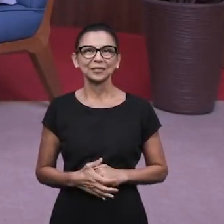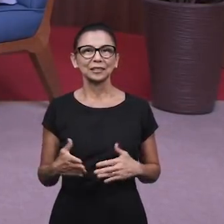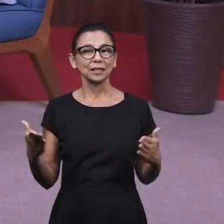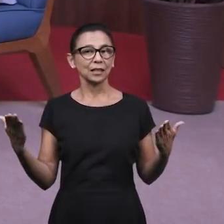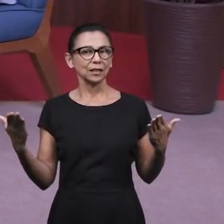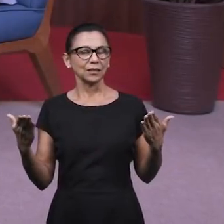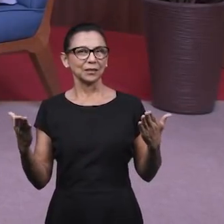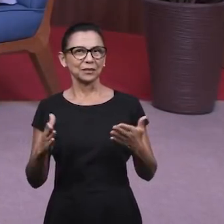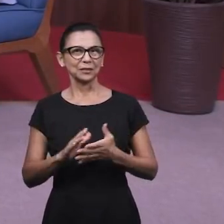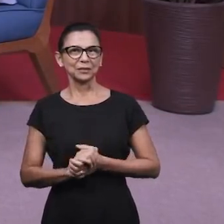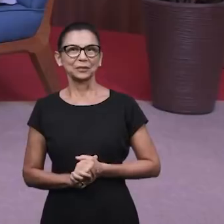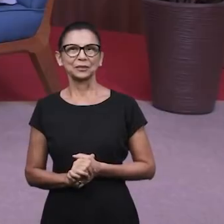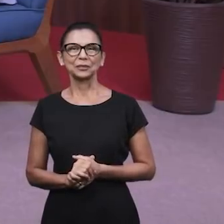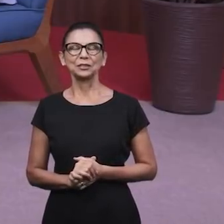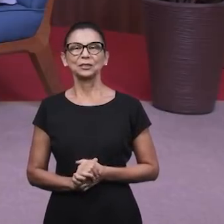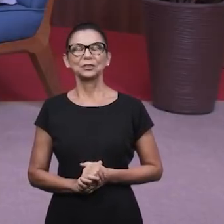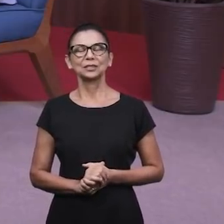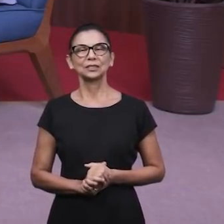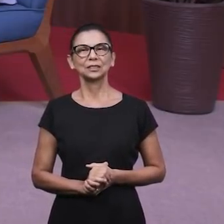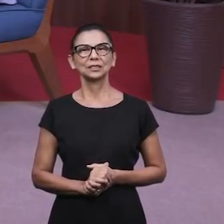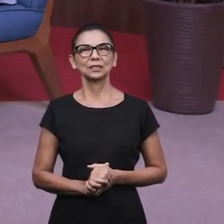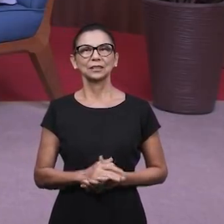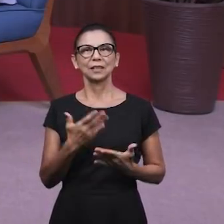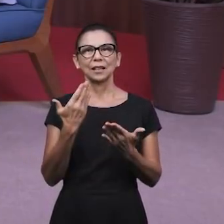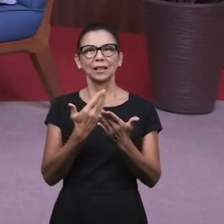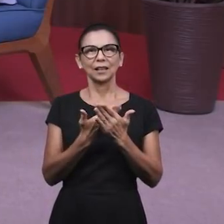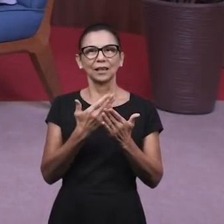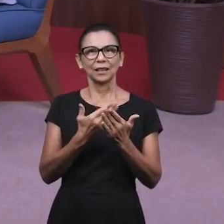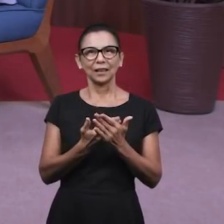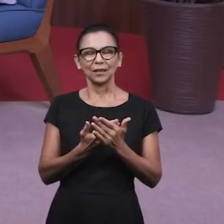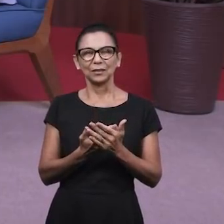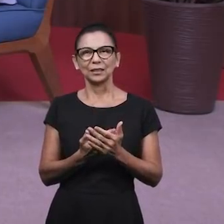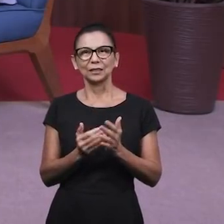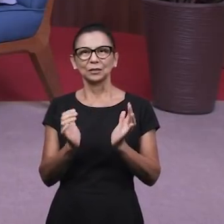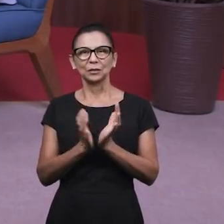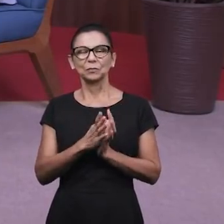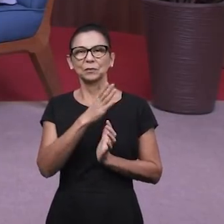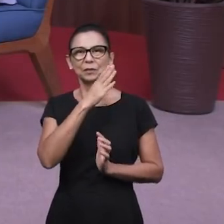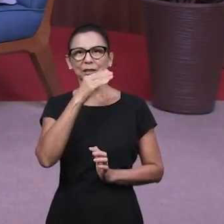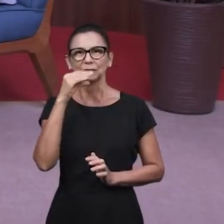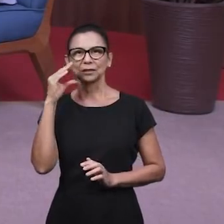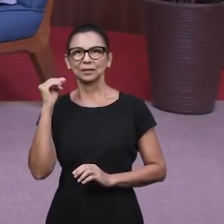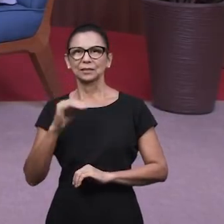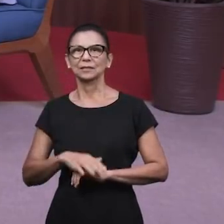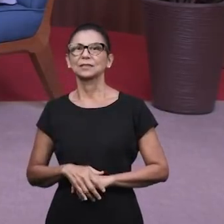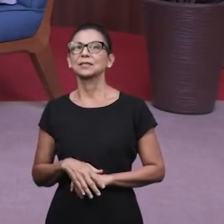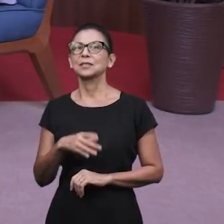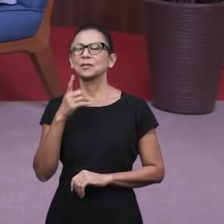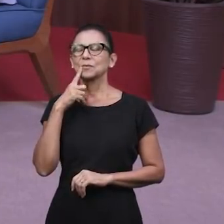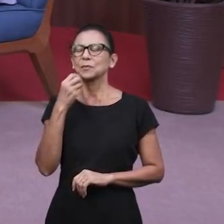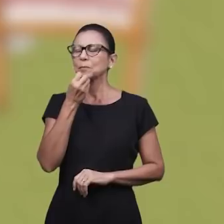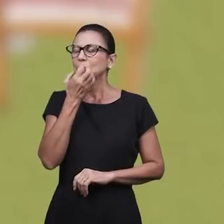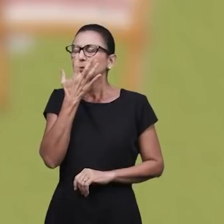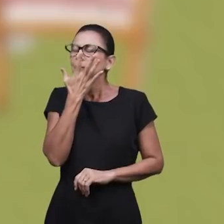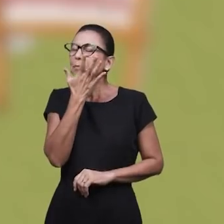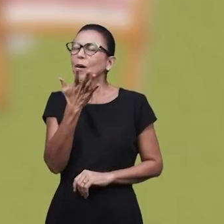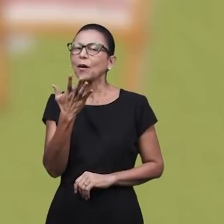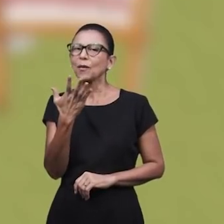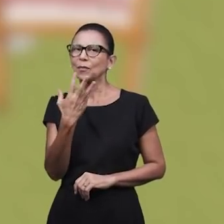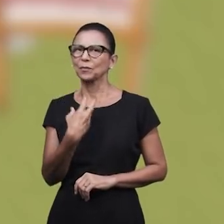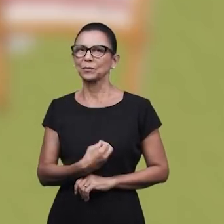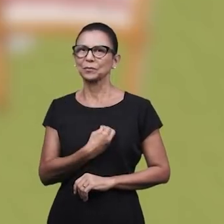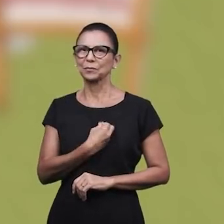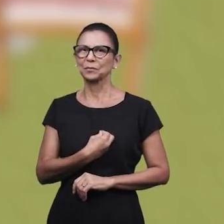professora Maria Paula Dalla vai nos aprofundar no assunto A Bênção de Estar na Vinha do Pai.